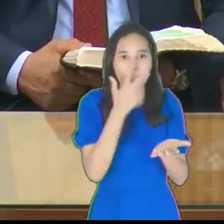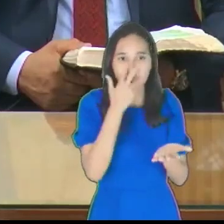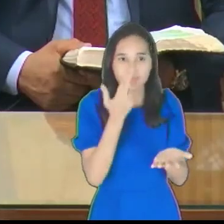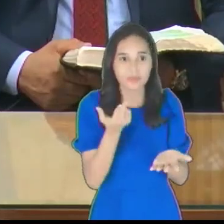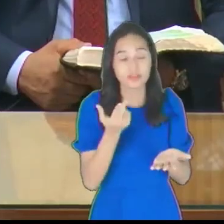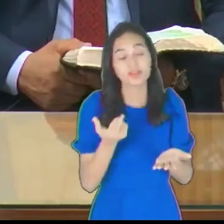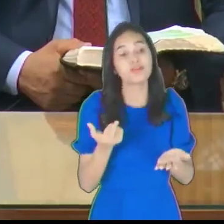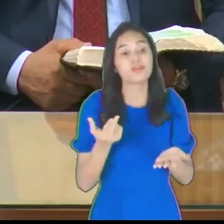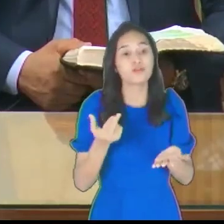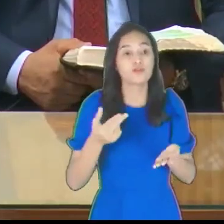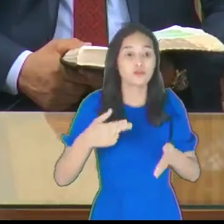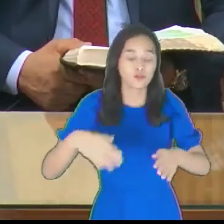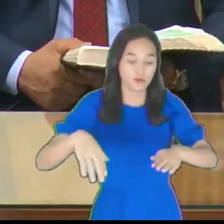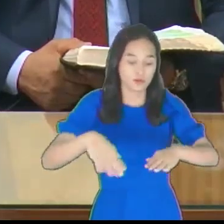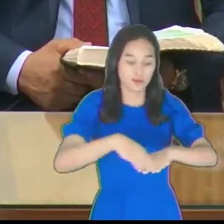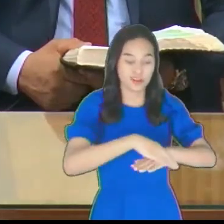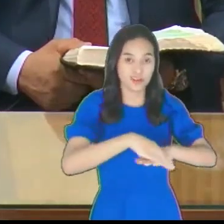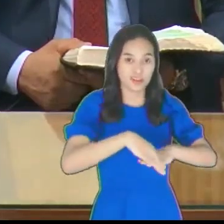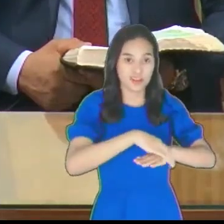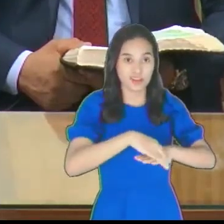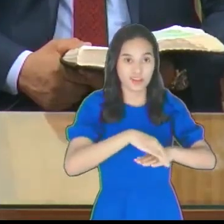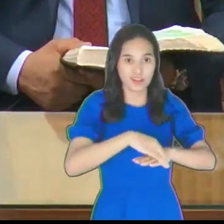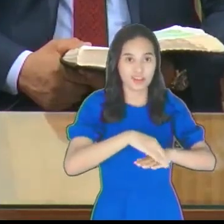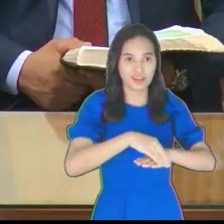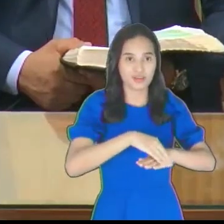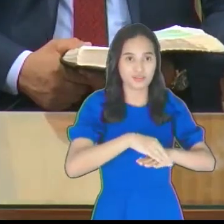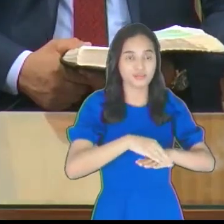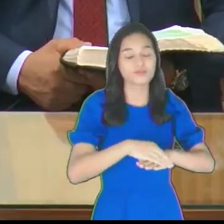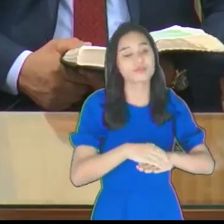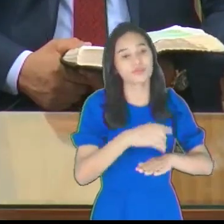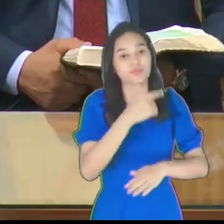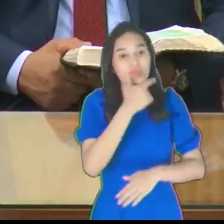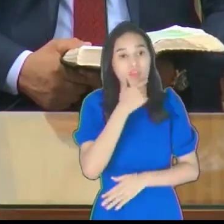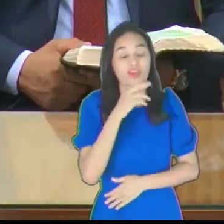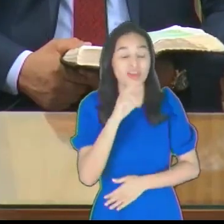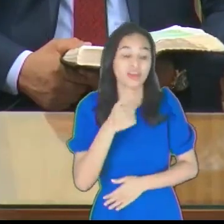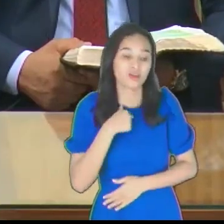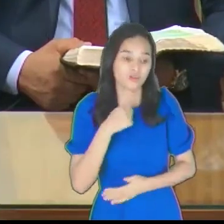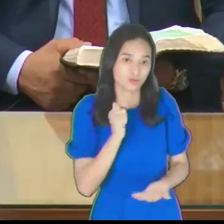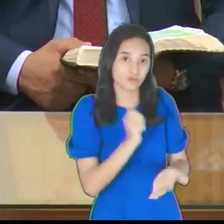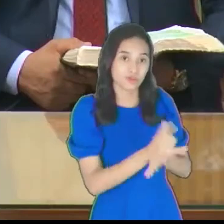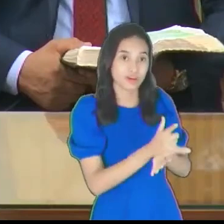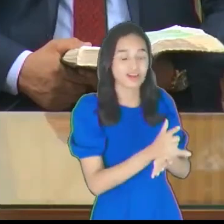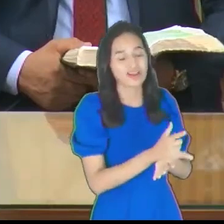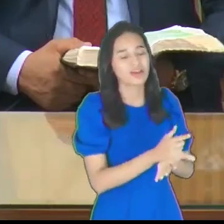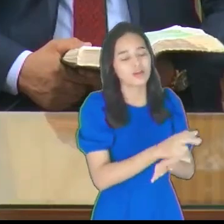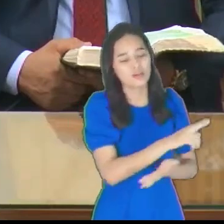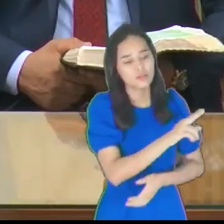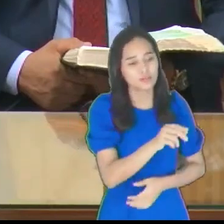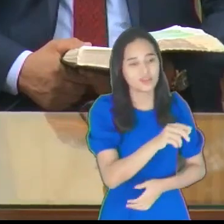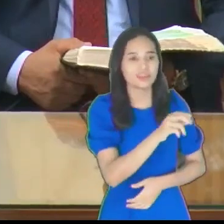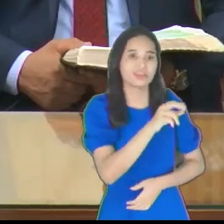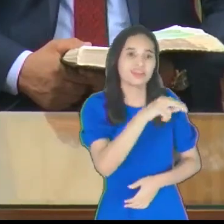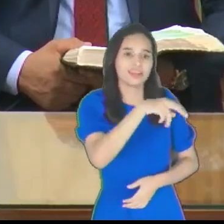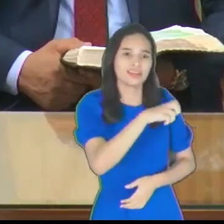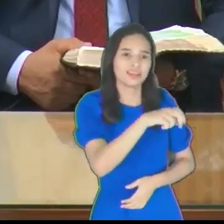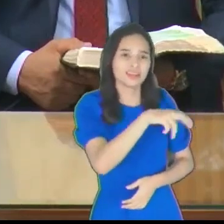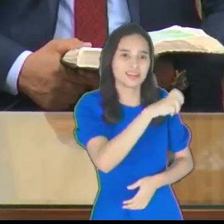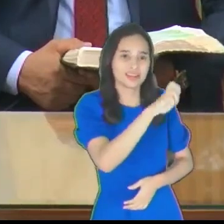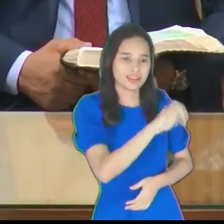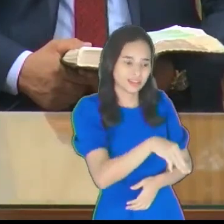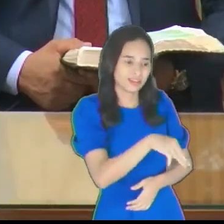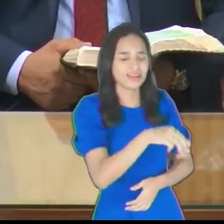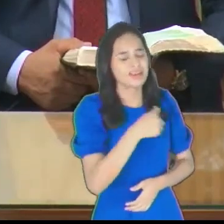daquele ferro em cima. E o homem que eu comprava quando era criança chamava Zé Nenê. E eu achava interessante aquele pé de